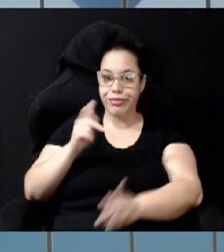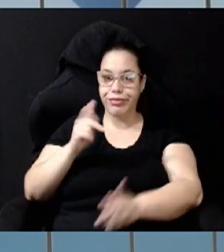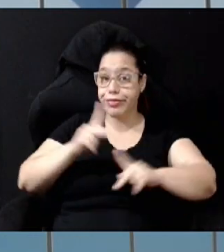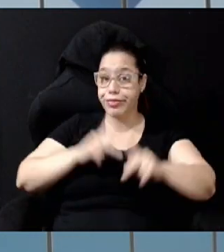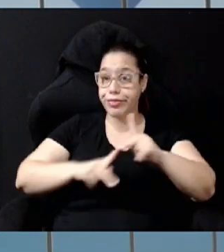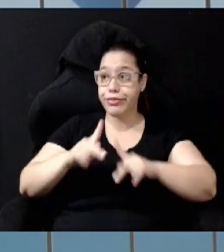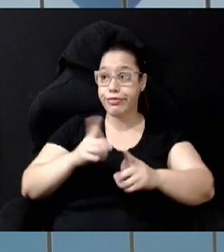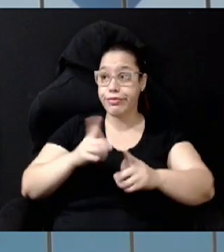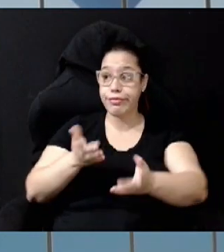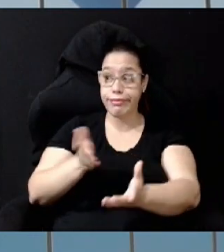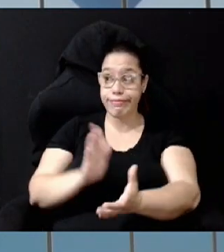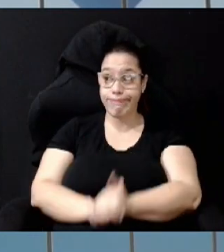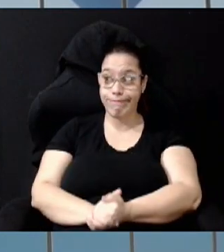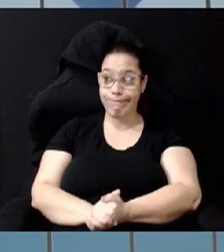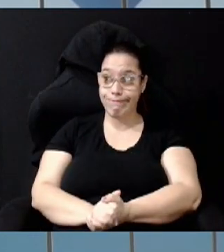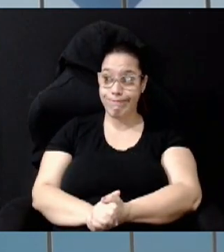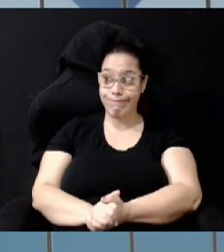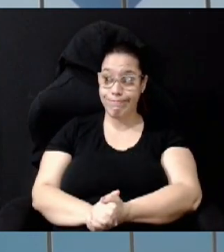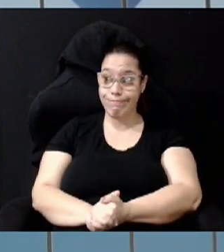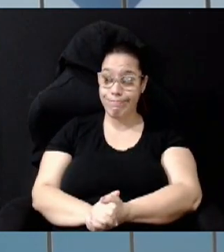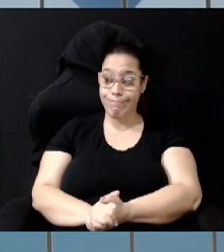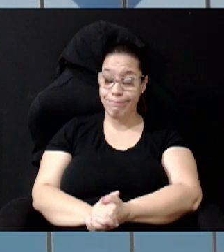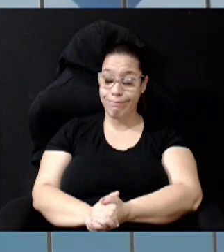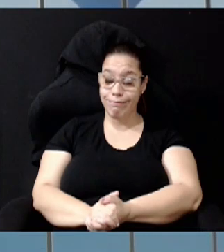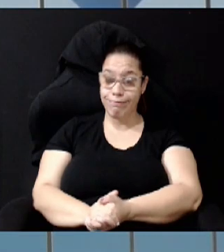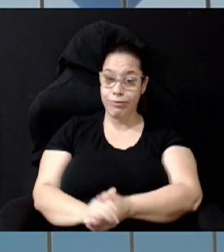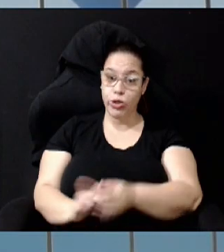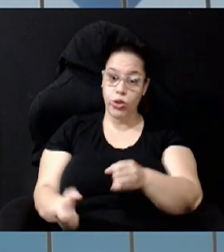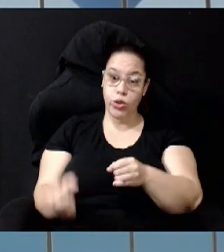E isso, né, vou voltar na educação.